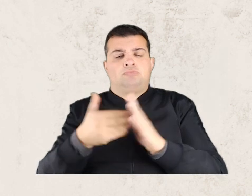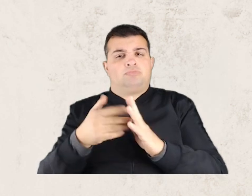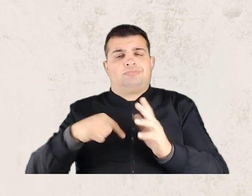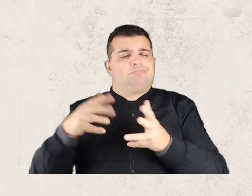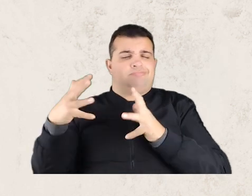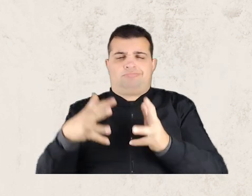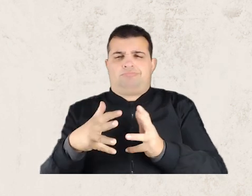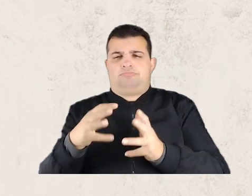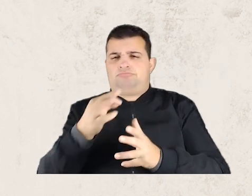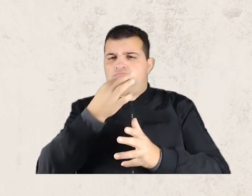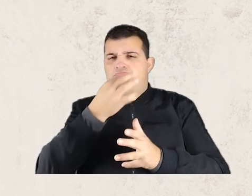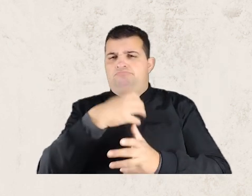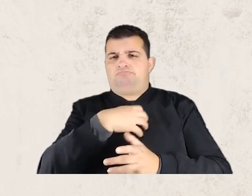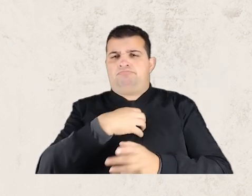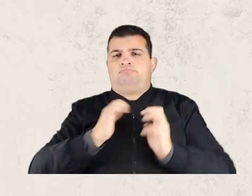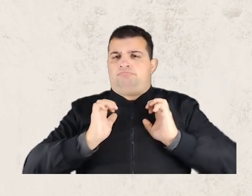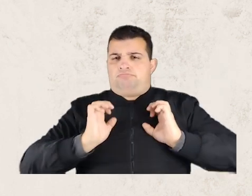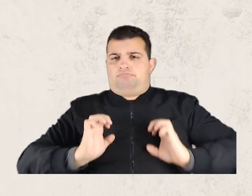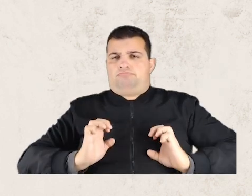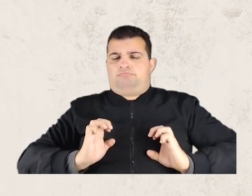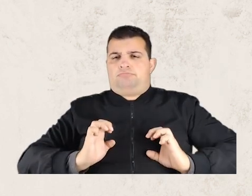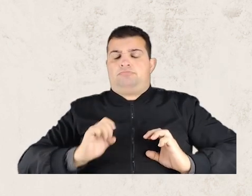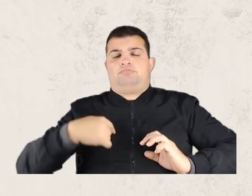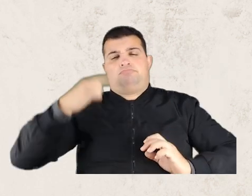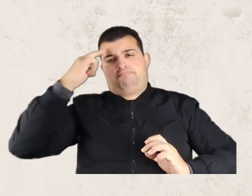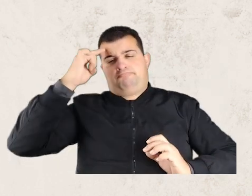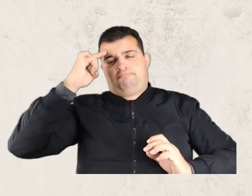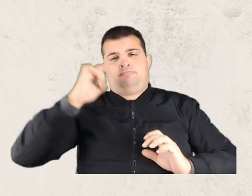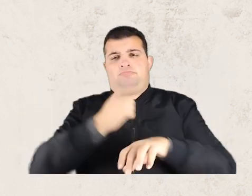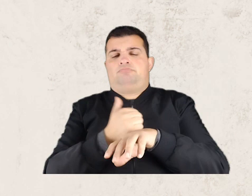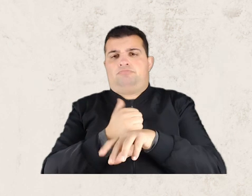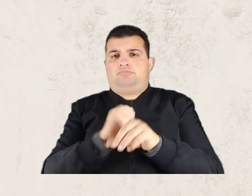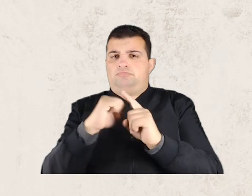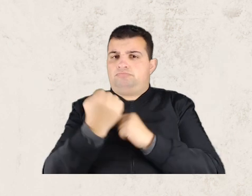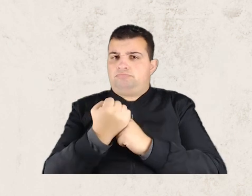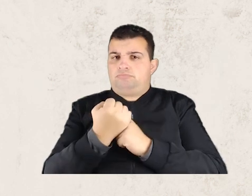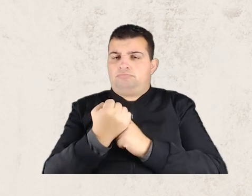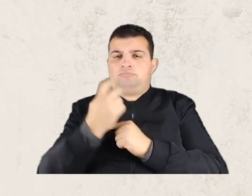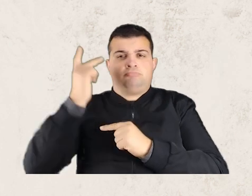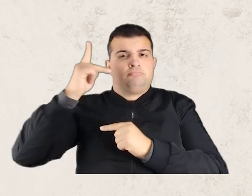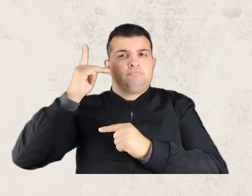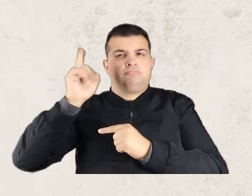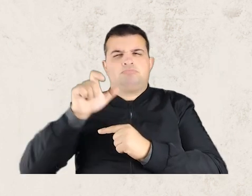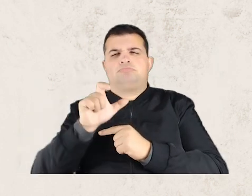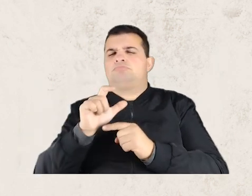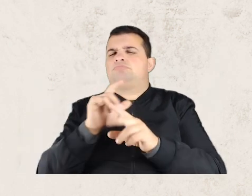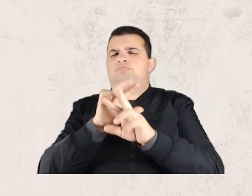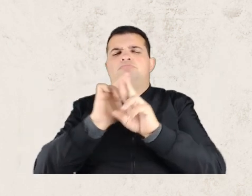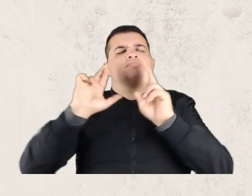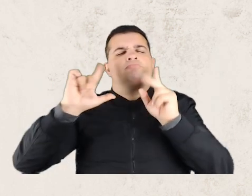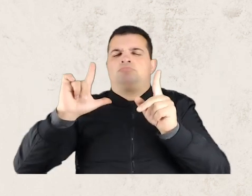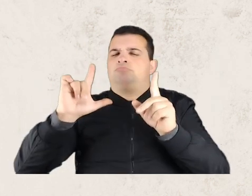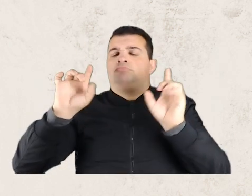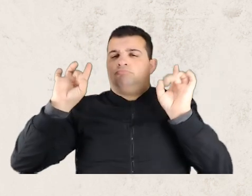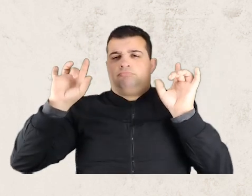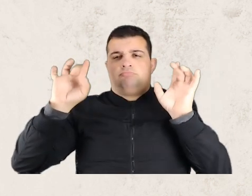de sujeitos individuais, lugar de transpessoalidade, de modo a pensar que isso que nos atravessa afeta todos